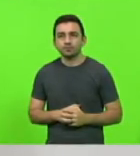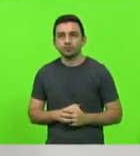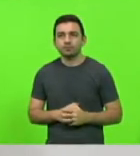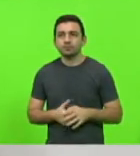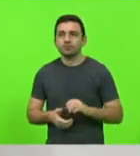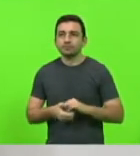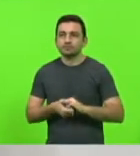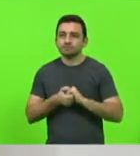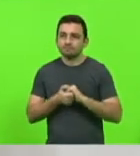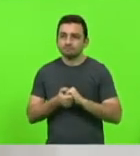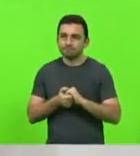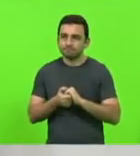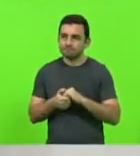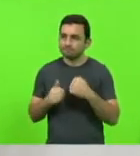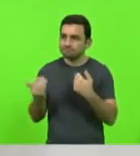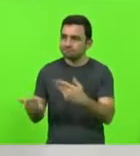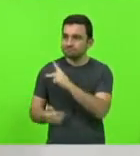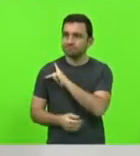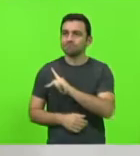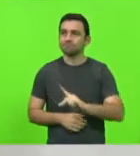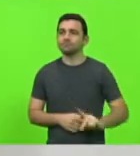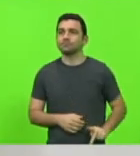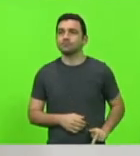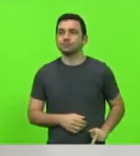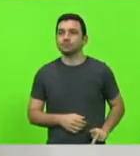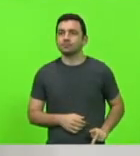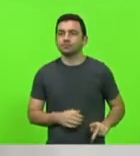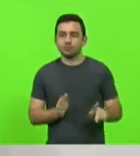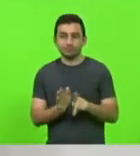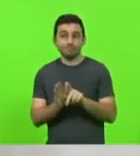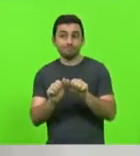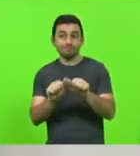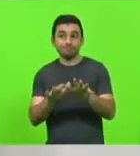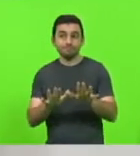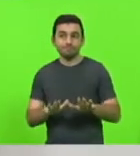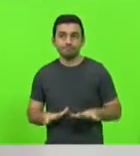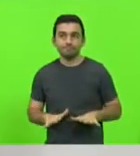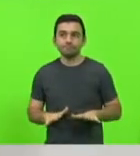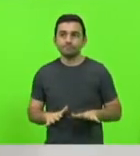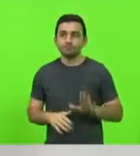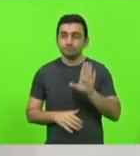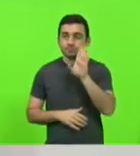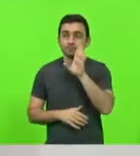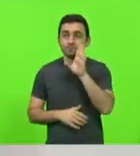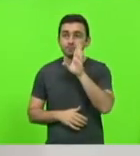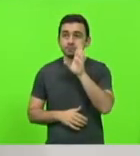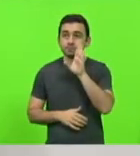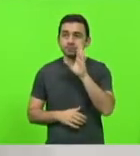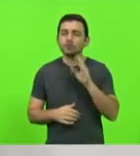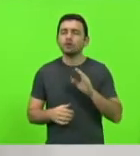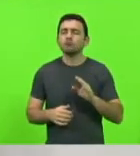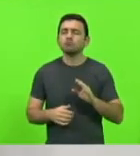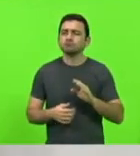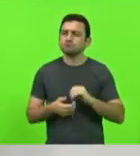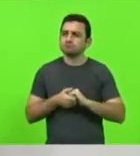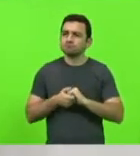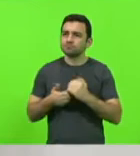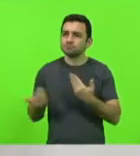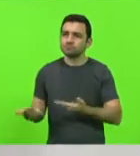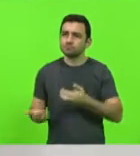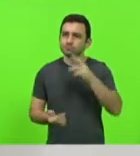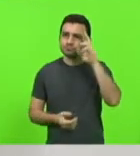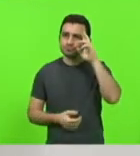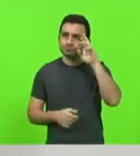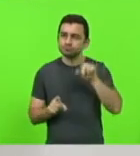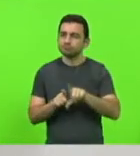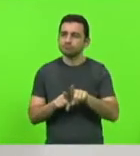Cumprimento, senhor presidente desta sessão, deputado Nilson Berlanda. Cumprimento o deputado Ricardo Alba, aqui